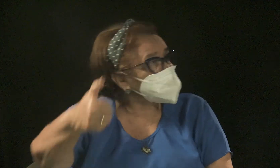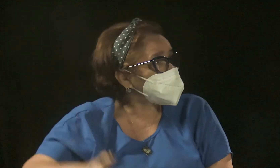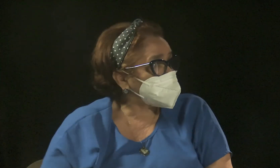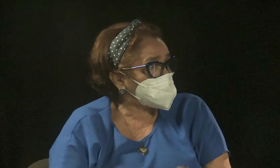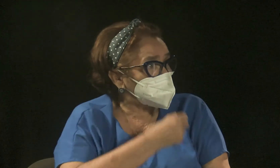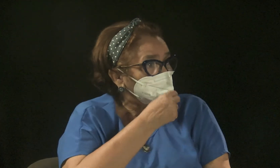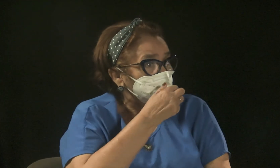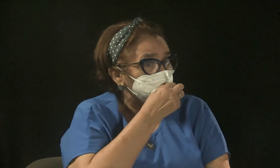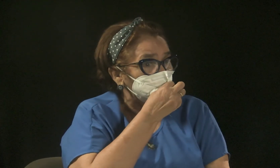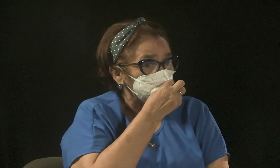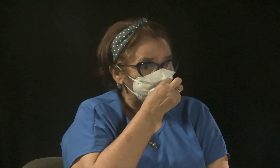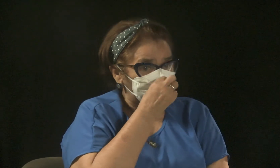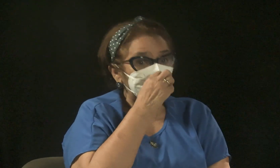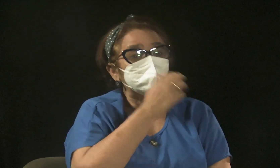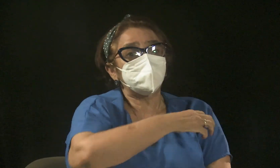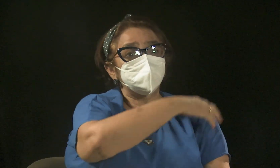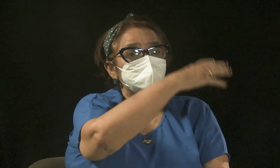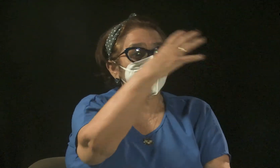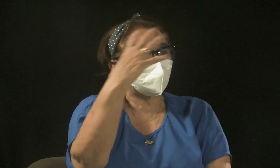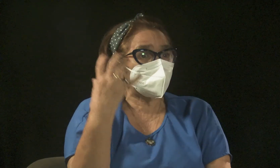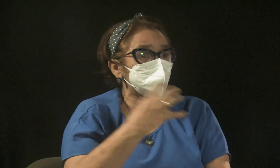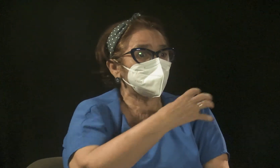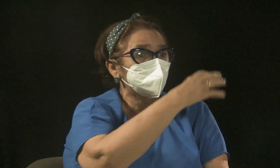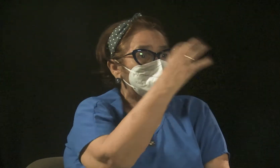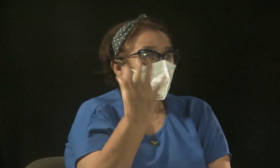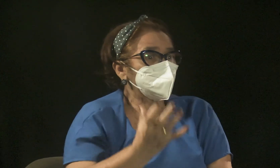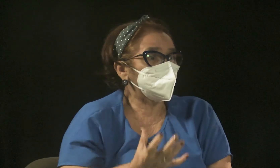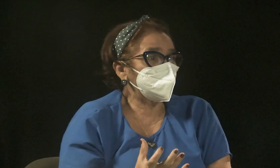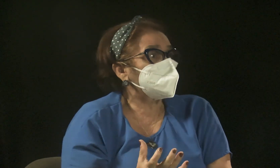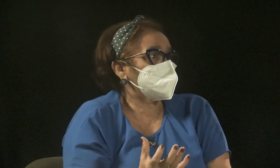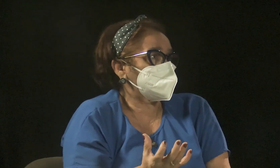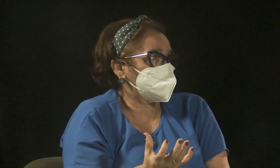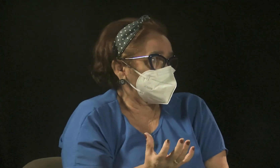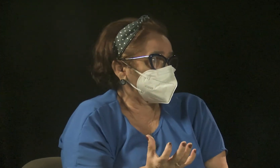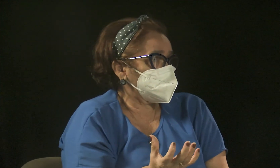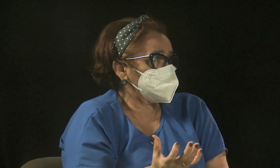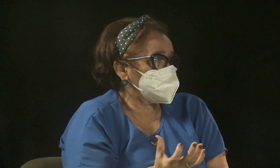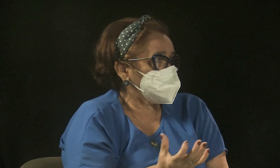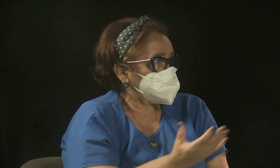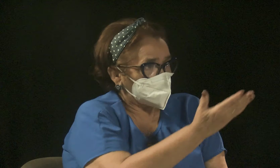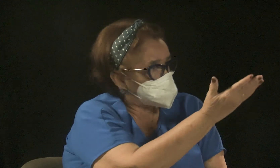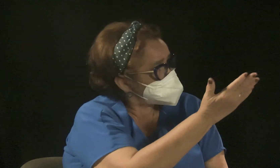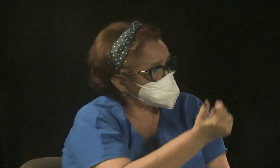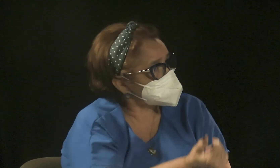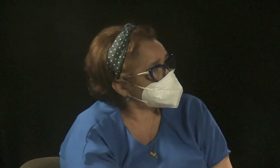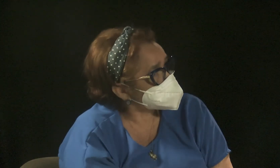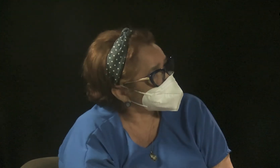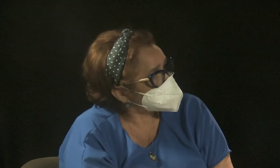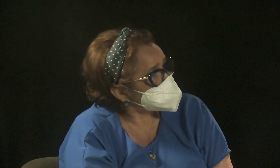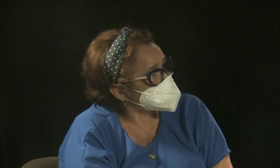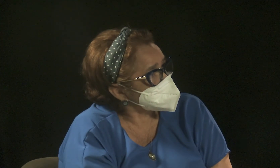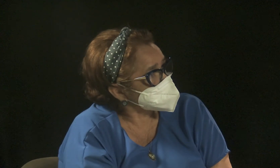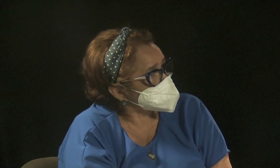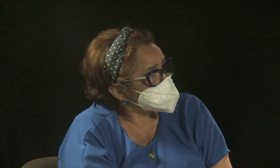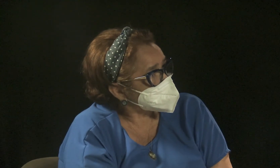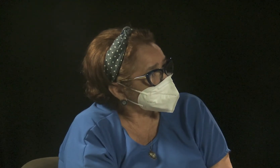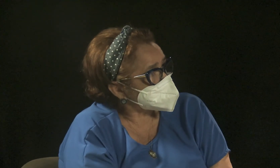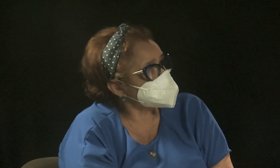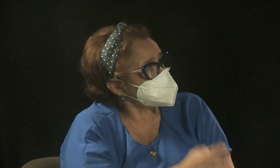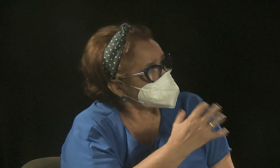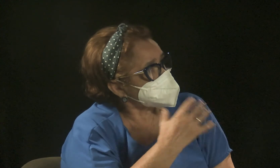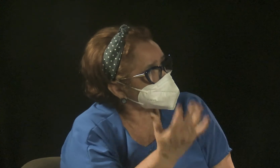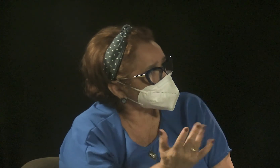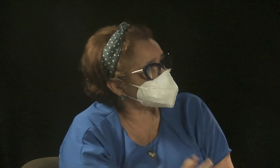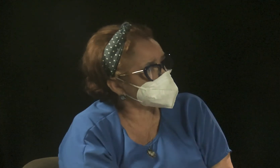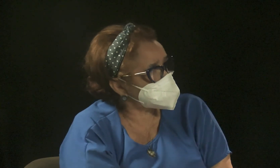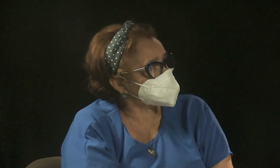é na sociedade. Se a gente olha aqui, os espaços de brincar que a criança tem em São Luís, é um desrespeito muito grande. Quais